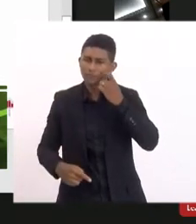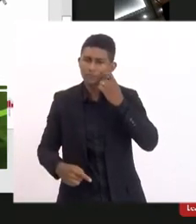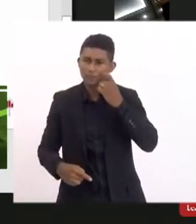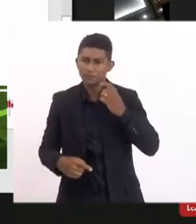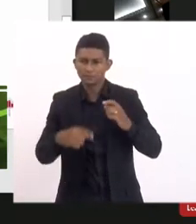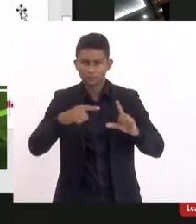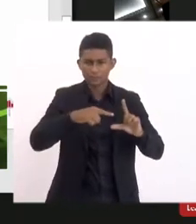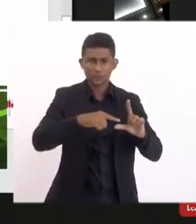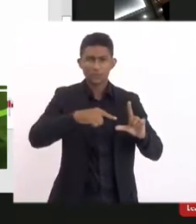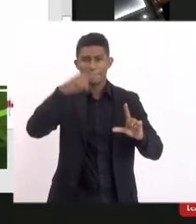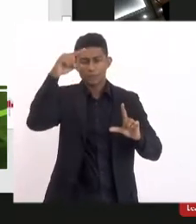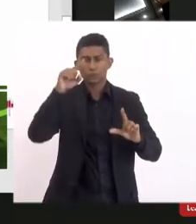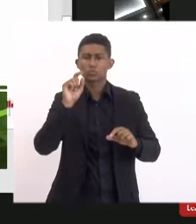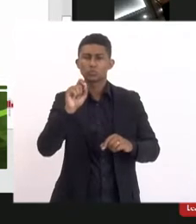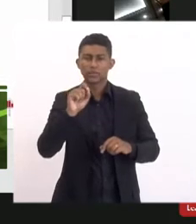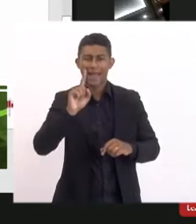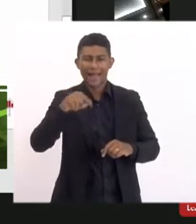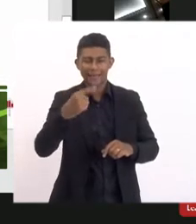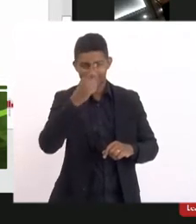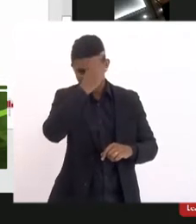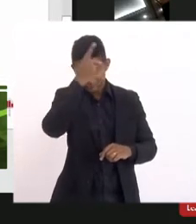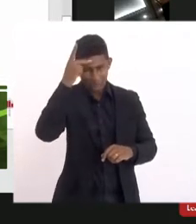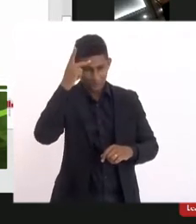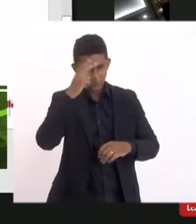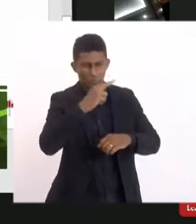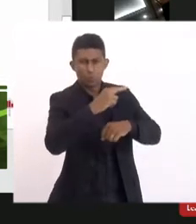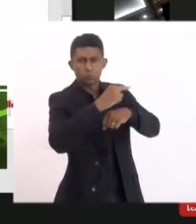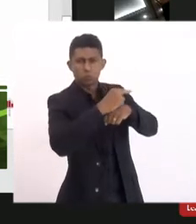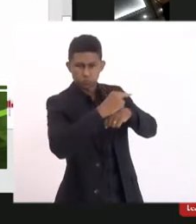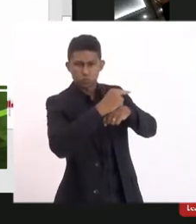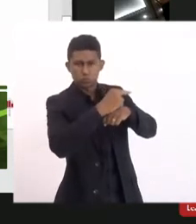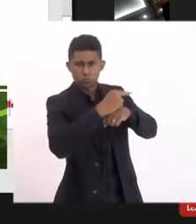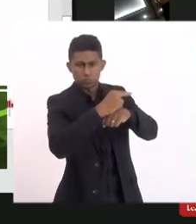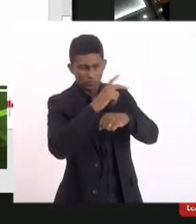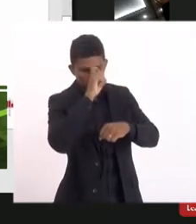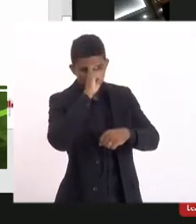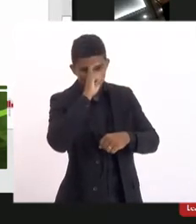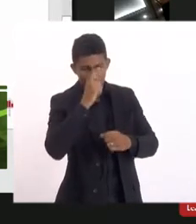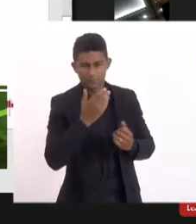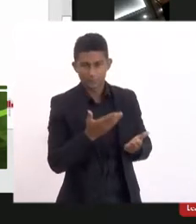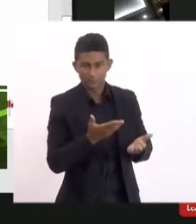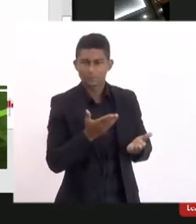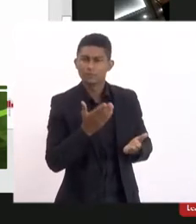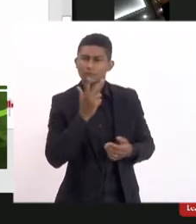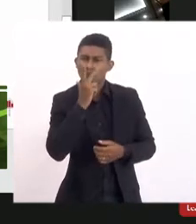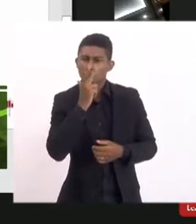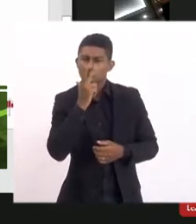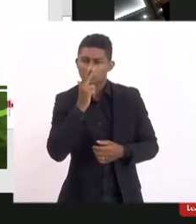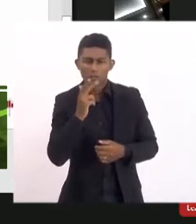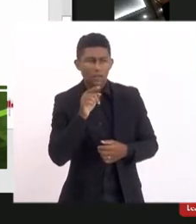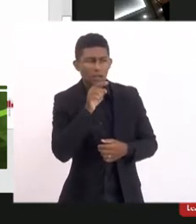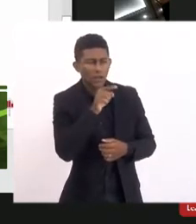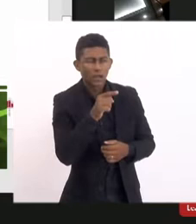As internações foram bem abaixo das outras internações,